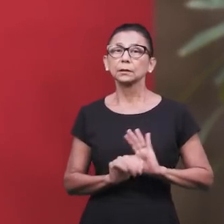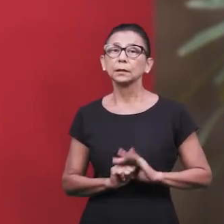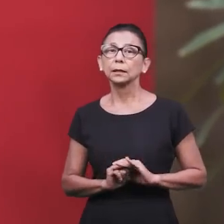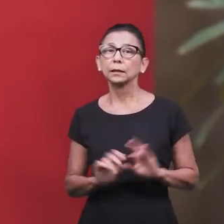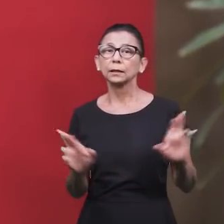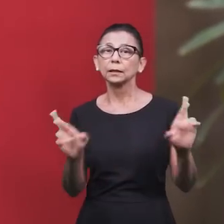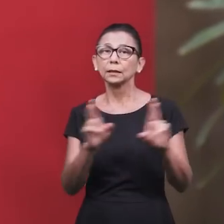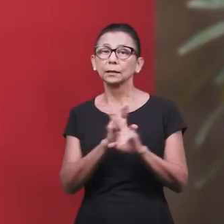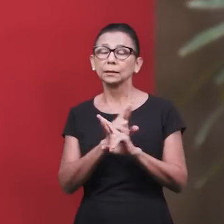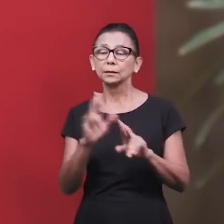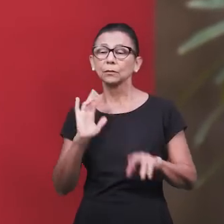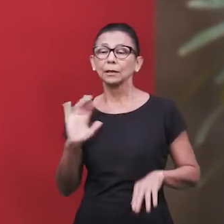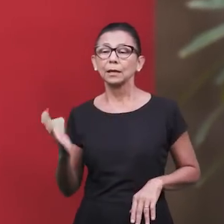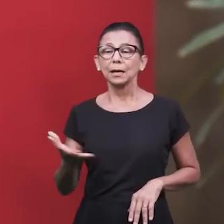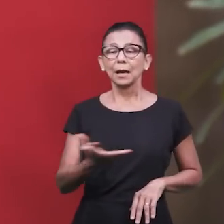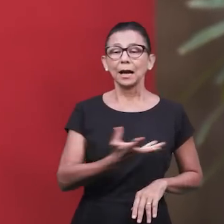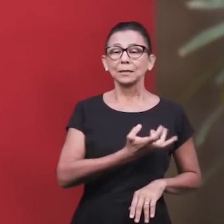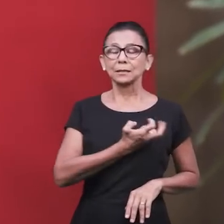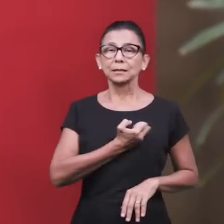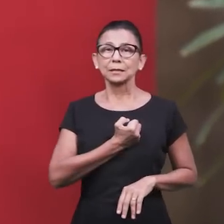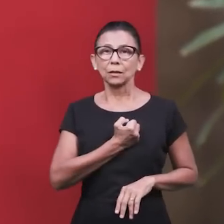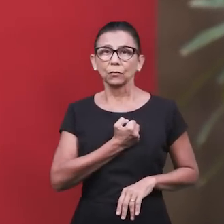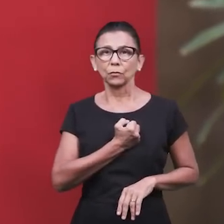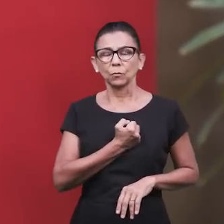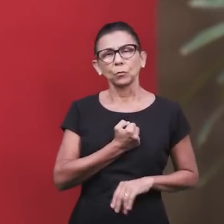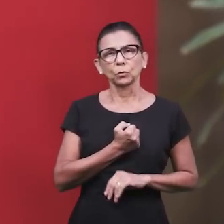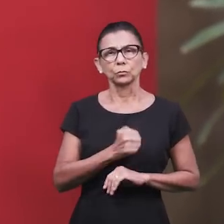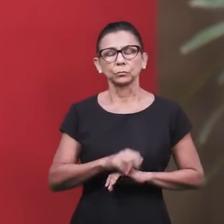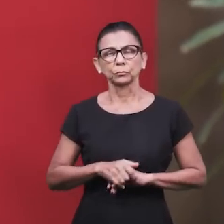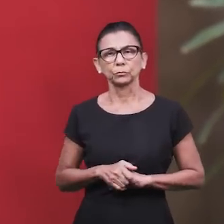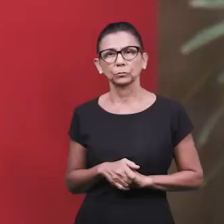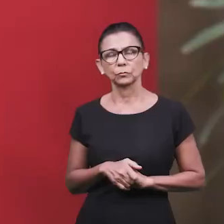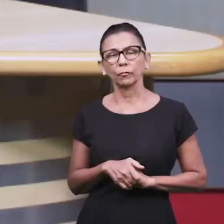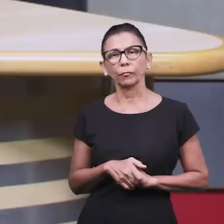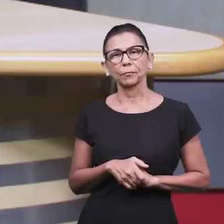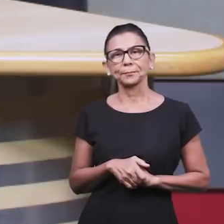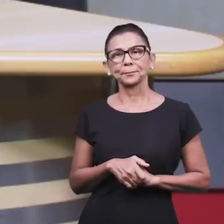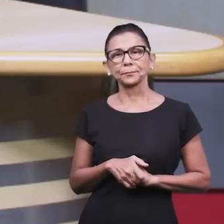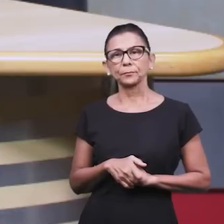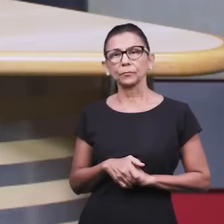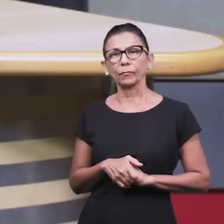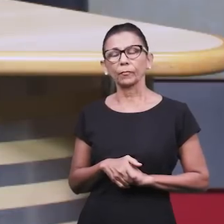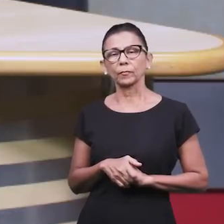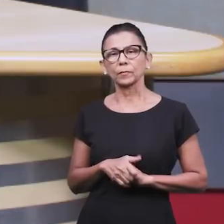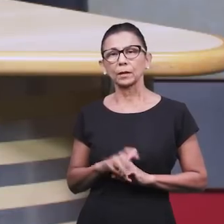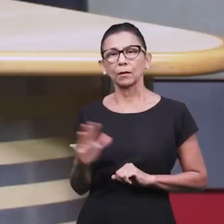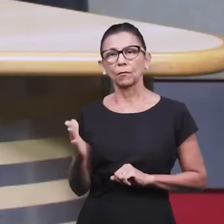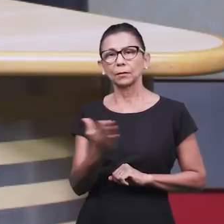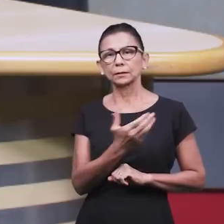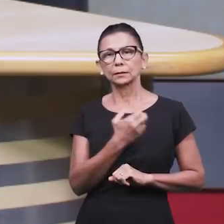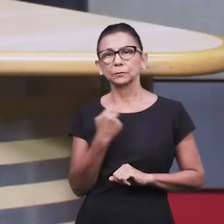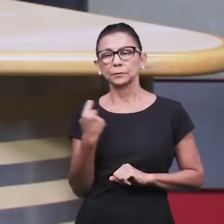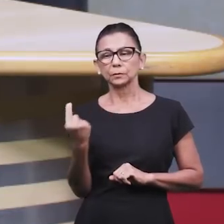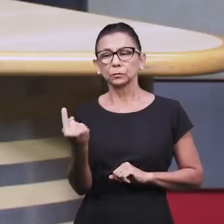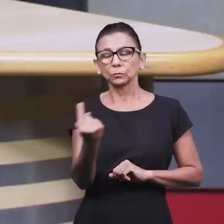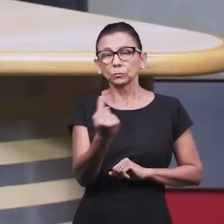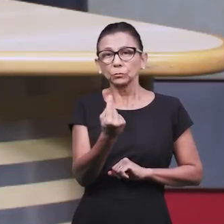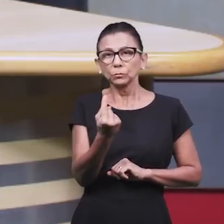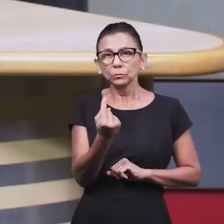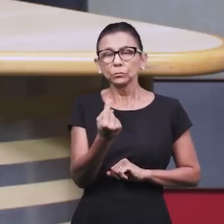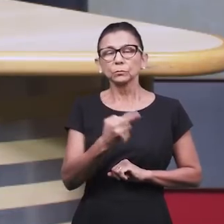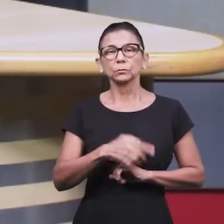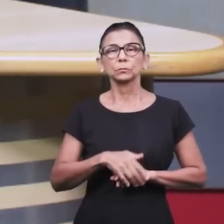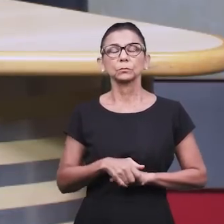diligente a respeito da salvação comum. Quando ele coloca salvação comum, isso que é bom que se entenda, ele